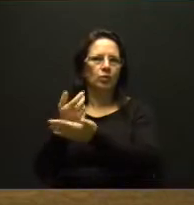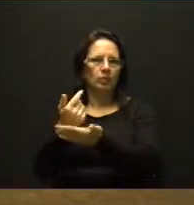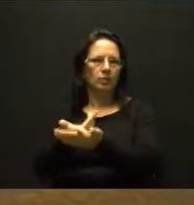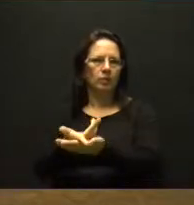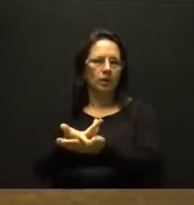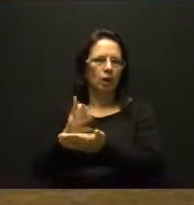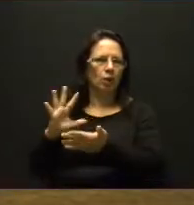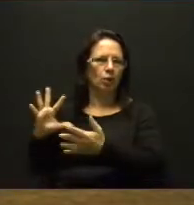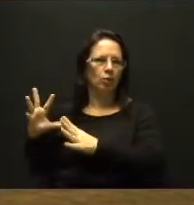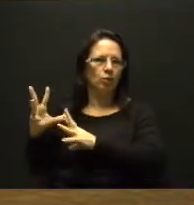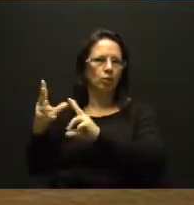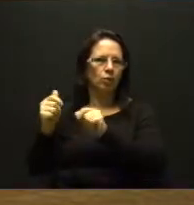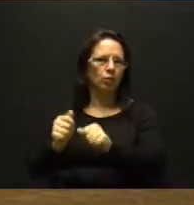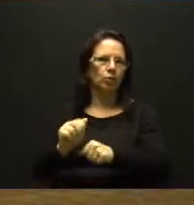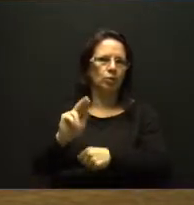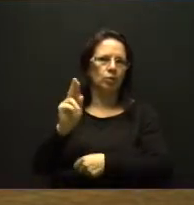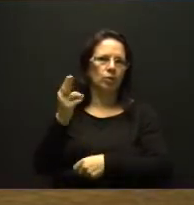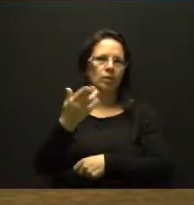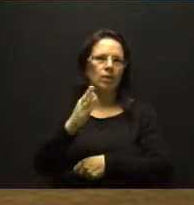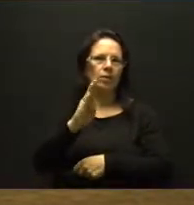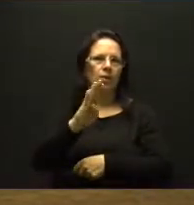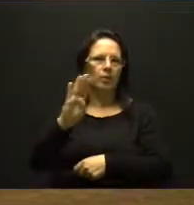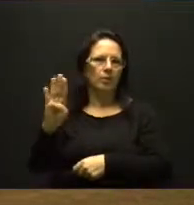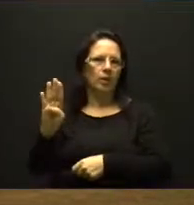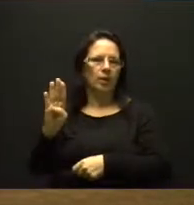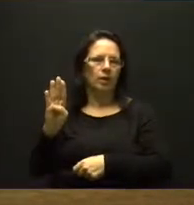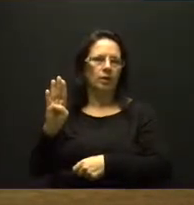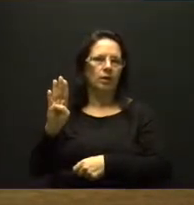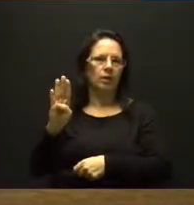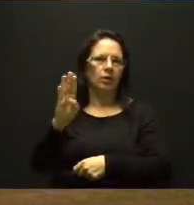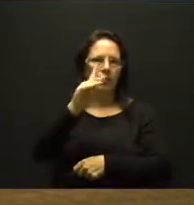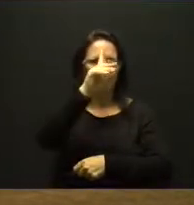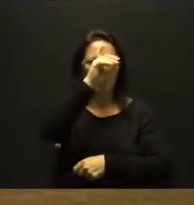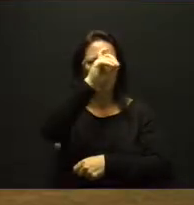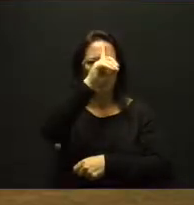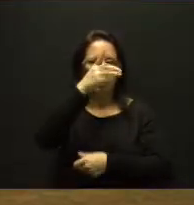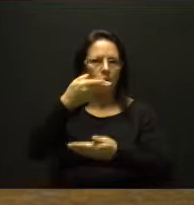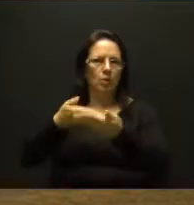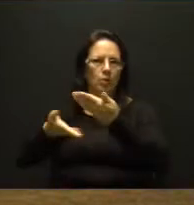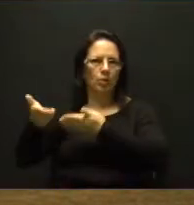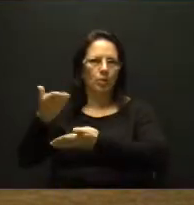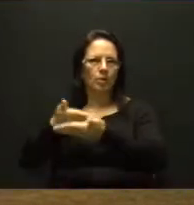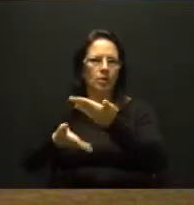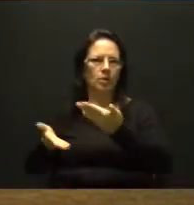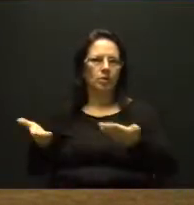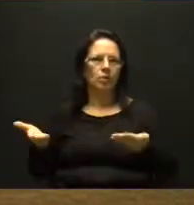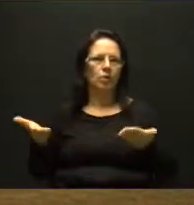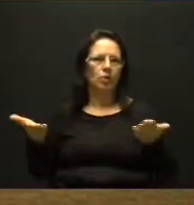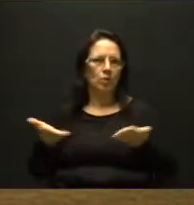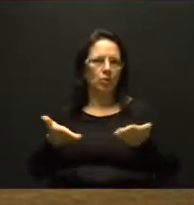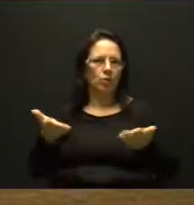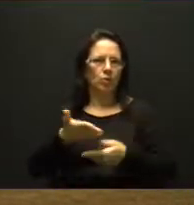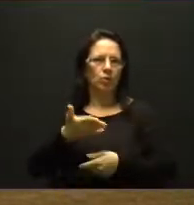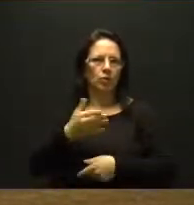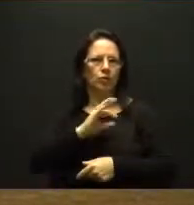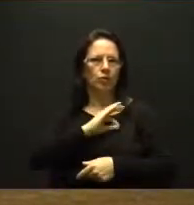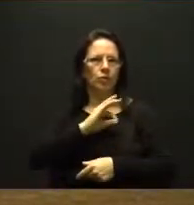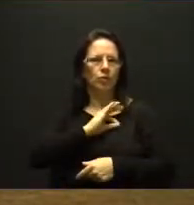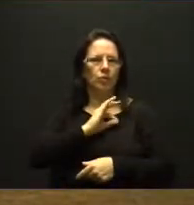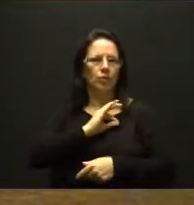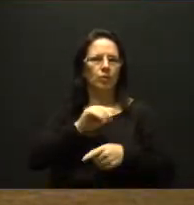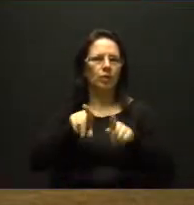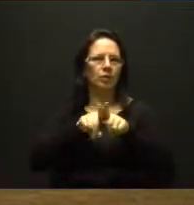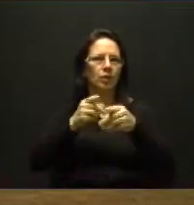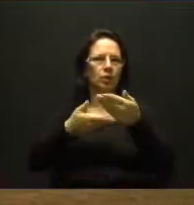tudo aquilo que hbb o hospital não repassou para ela e hoje a prefeitura não também repassou